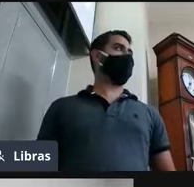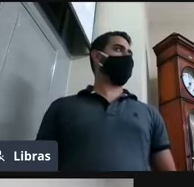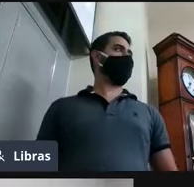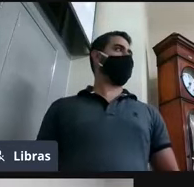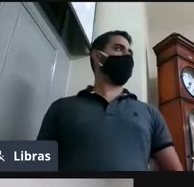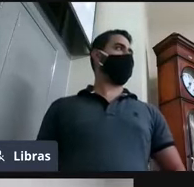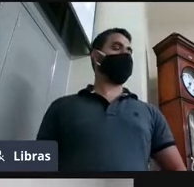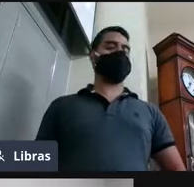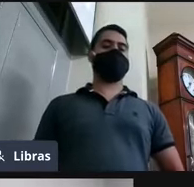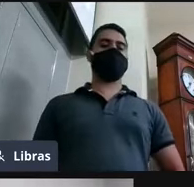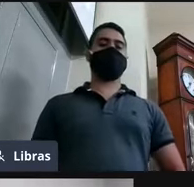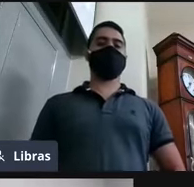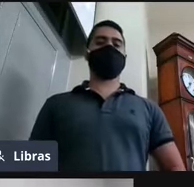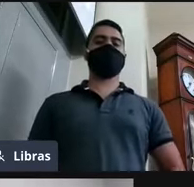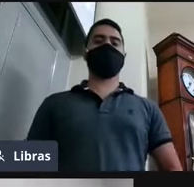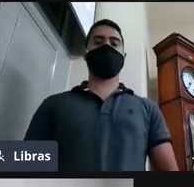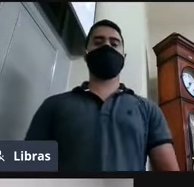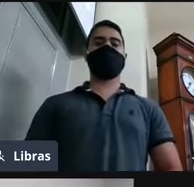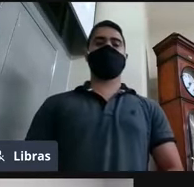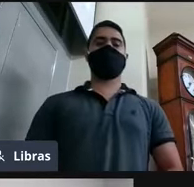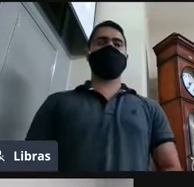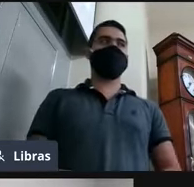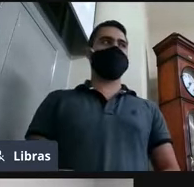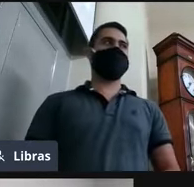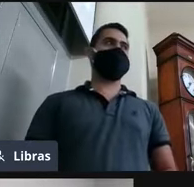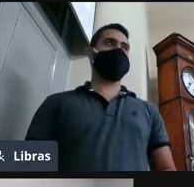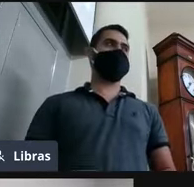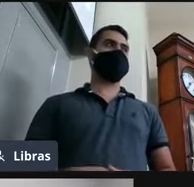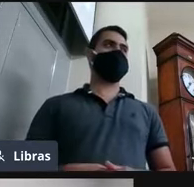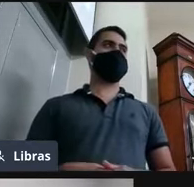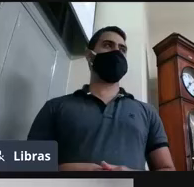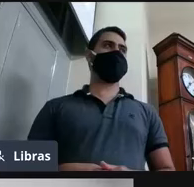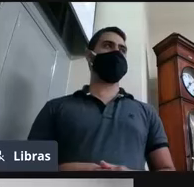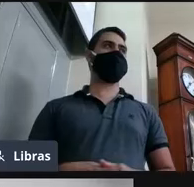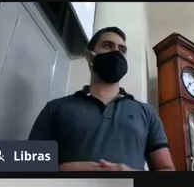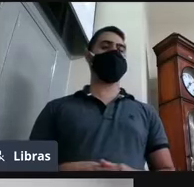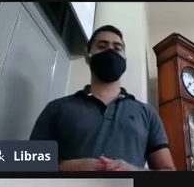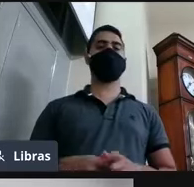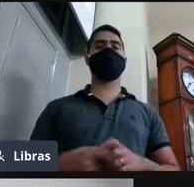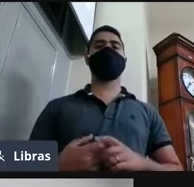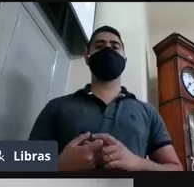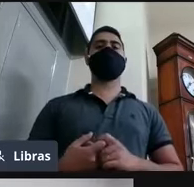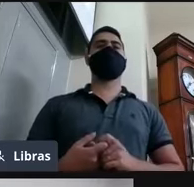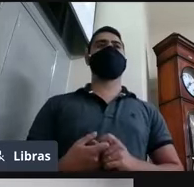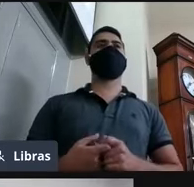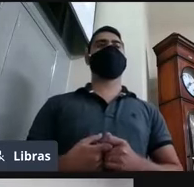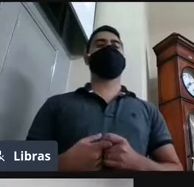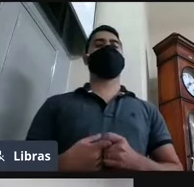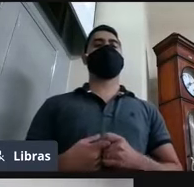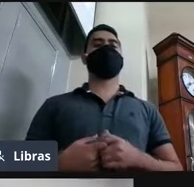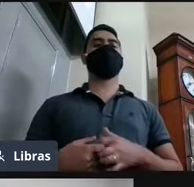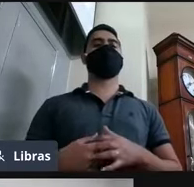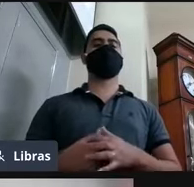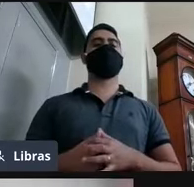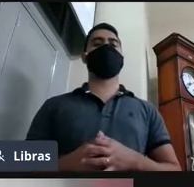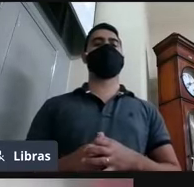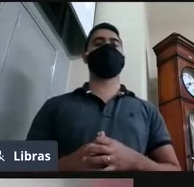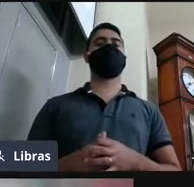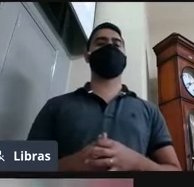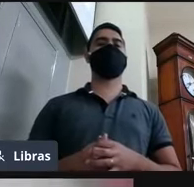Celcinho do Bar. Vereador Pedro Paulo Magalhães Graça. Presente. Vereador professor Rafael de Oliveira Tavares,